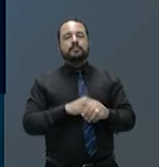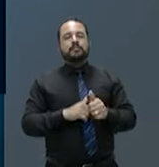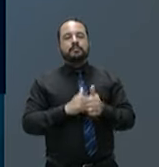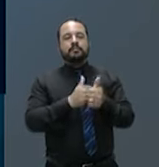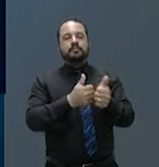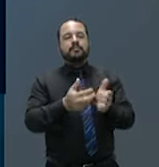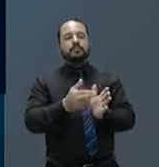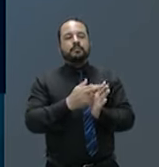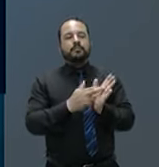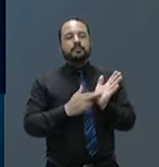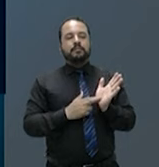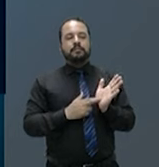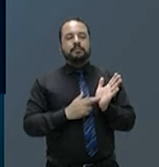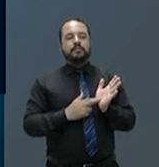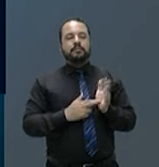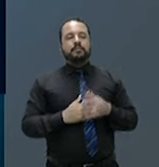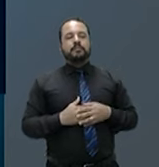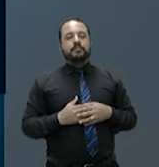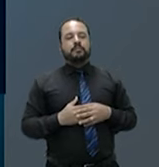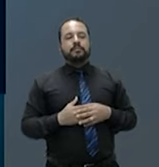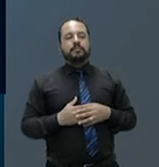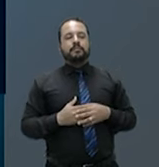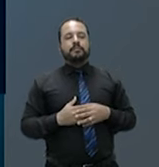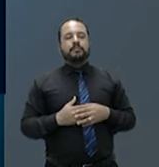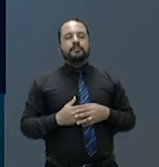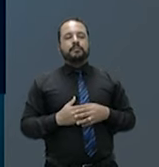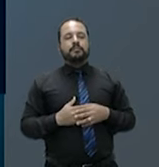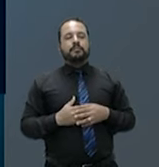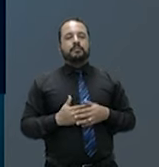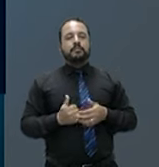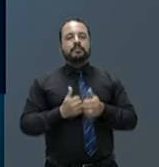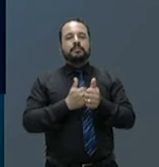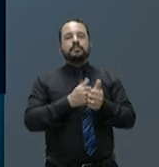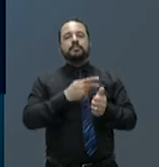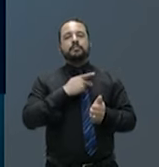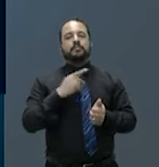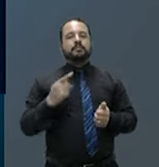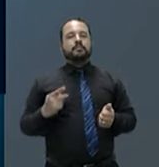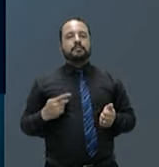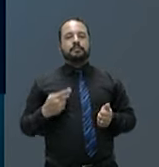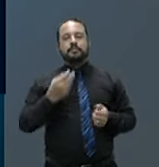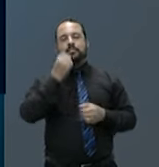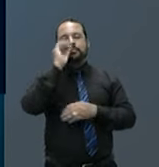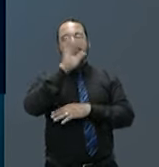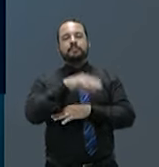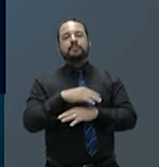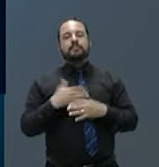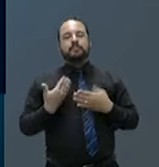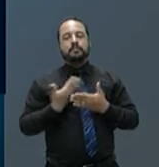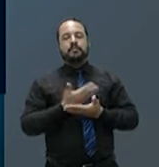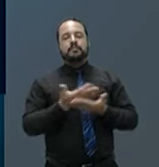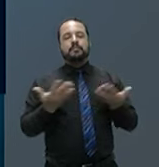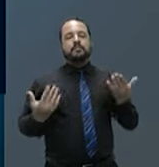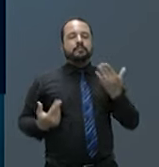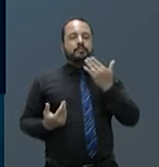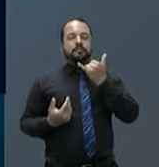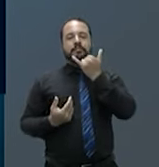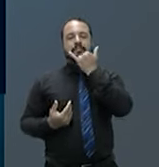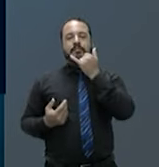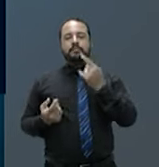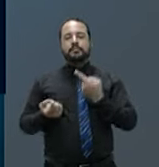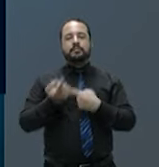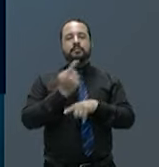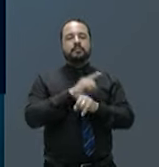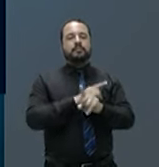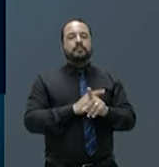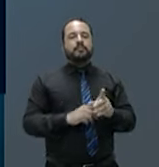relator. Antônio Carlos. Senhora presidente, boa tarde a todos. Também, com a devida vênia da divergência, acompanho o